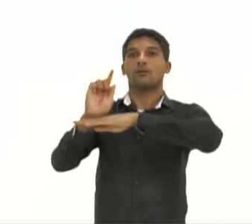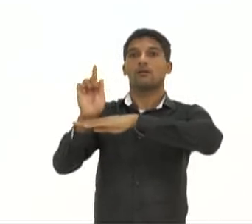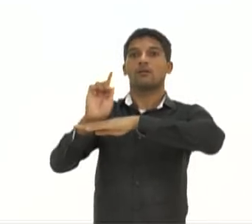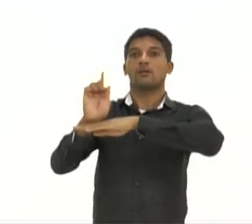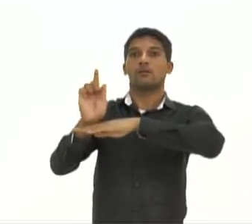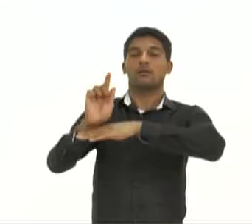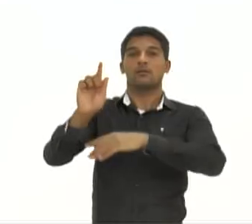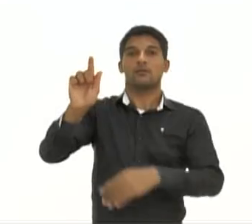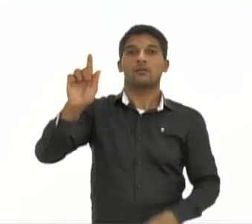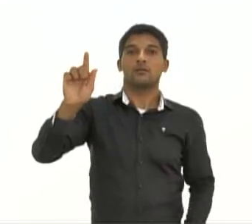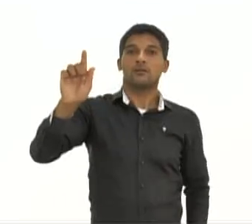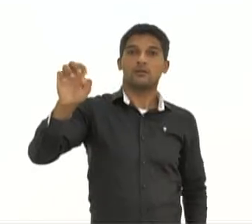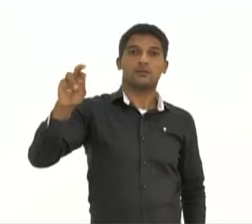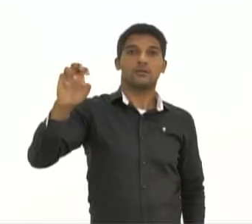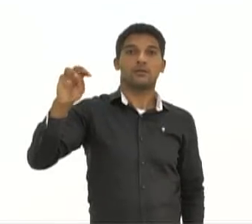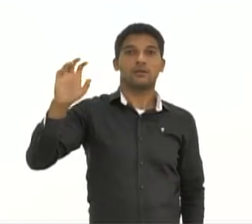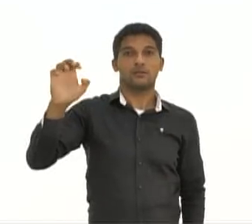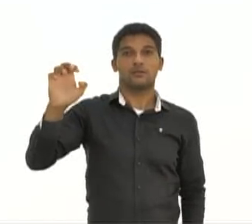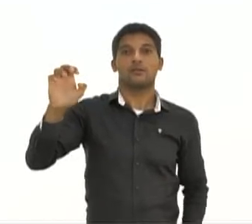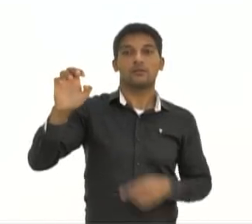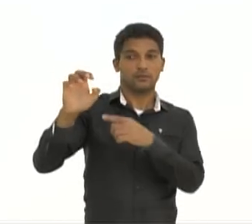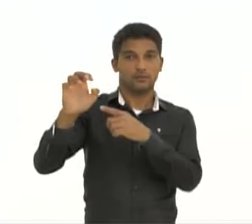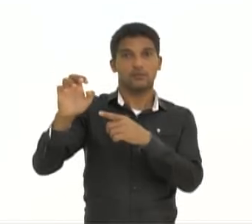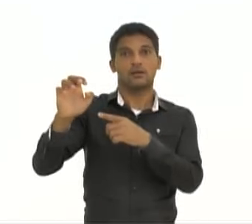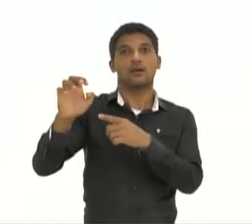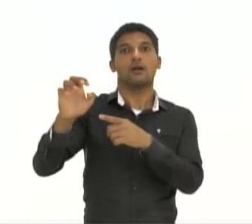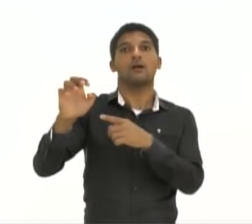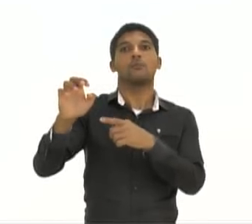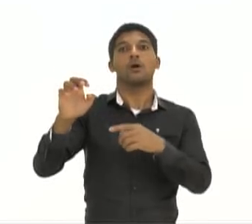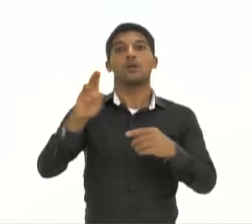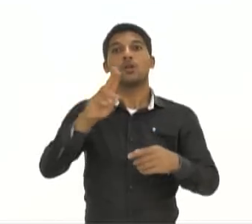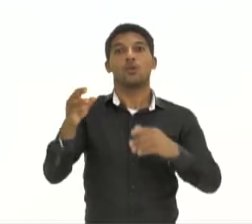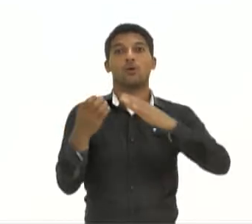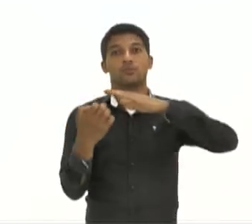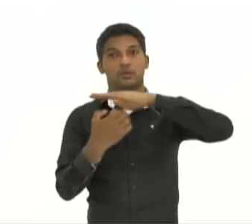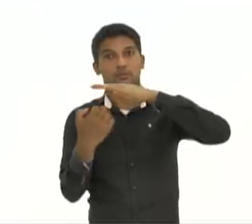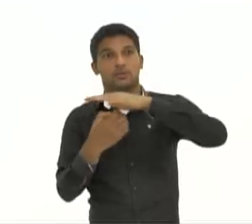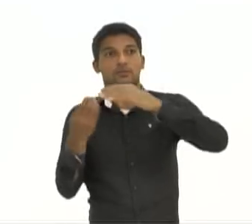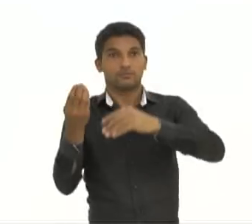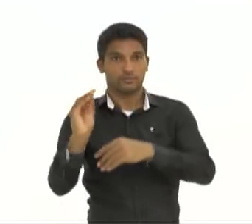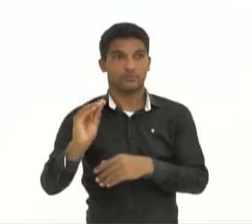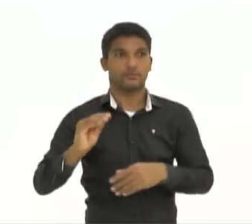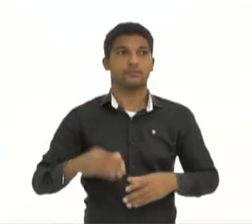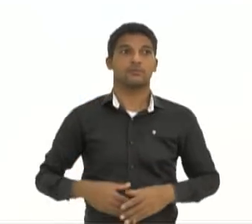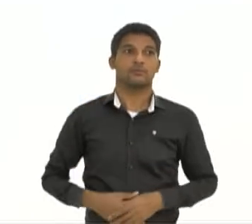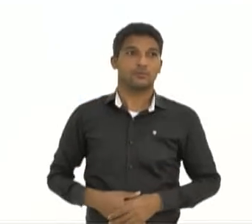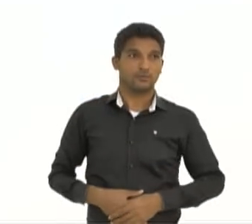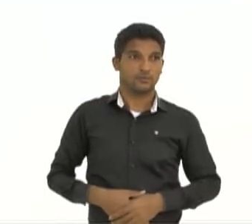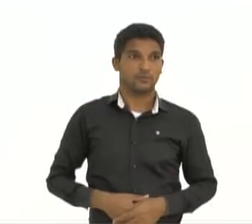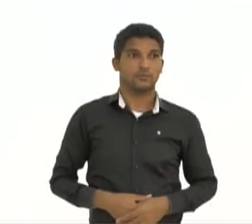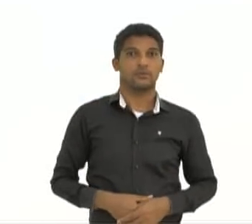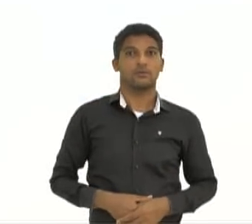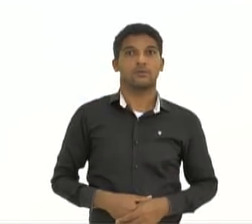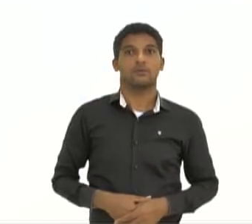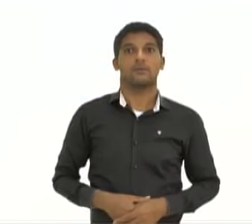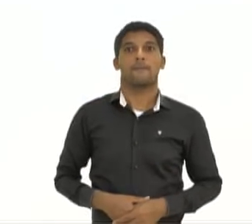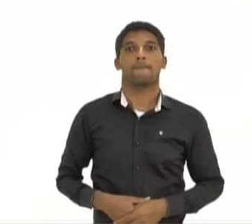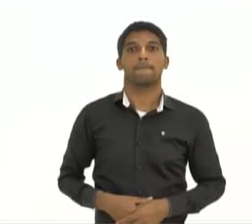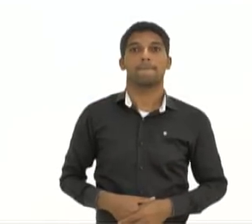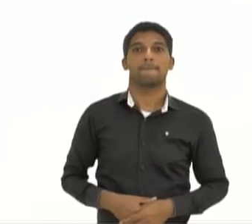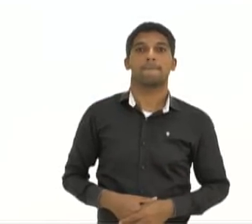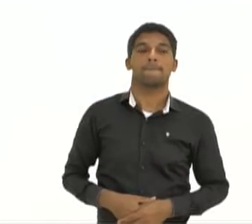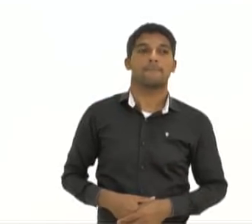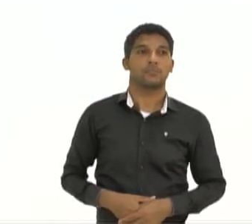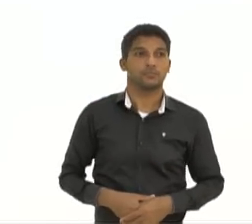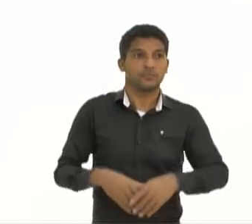posso colocar o nome da empresa, se eu não sei o nome do gerente. Se eu tive tempo de pesquisar, eu posso colocar o nome do gerente, que às vezes dei uma ligadinha